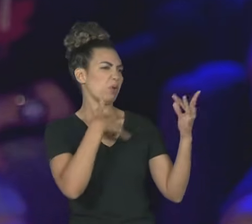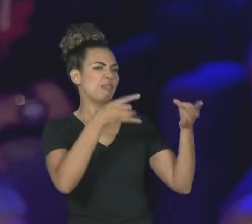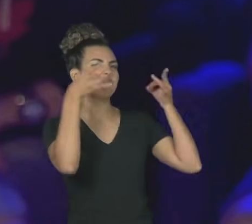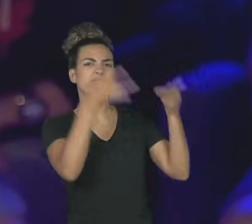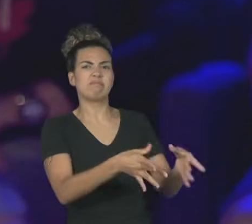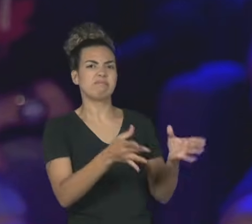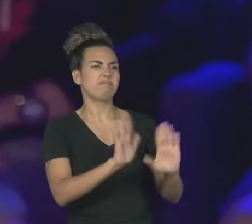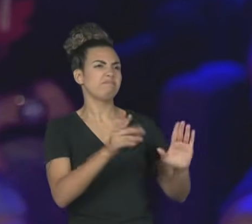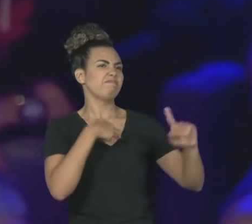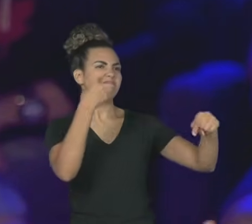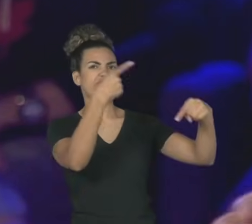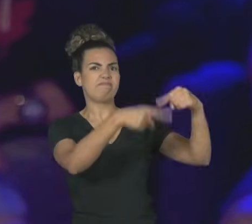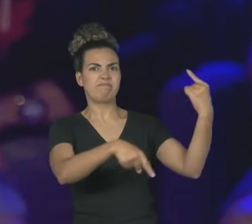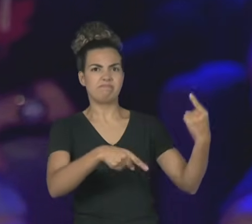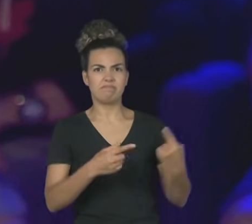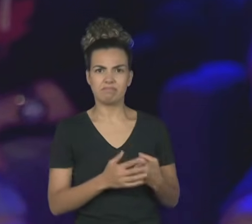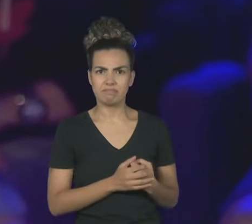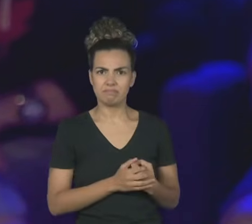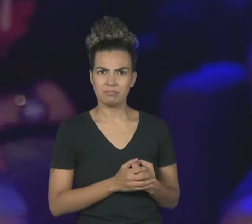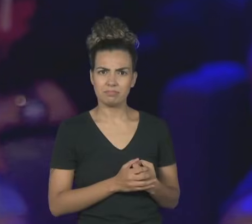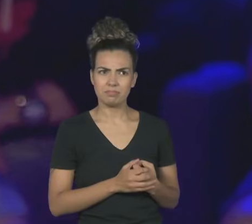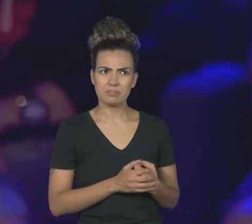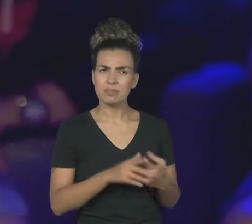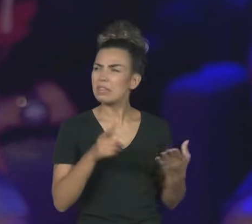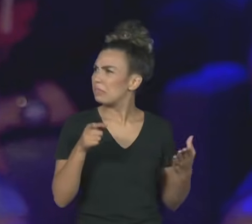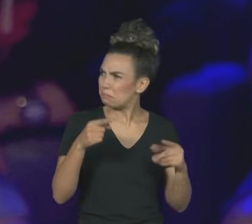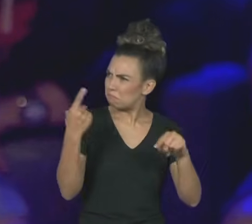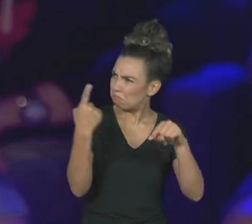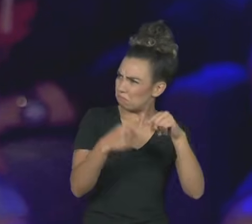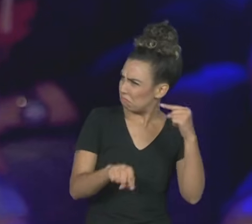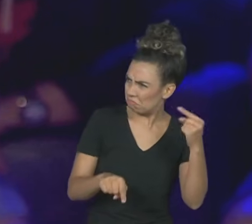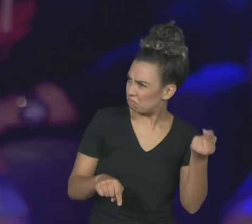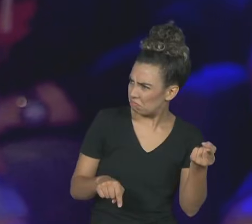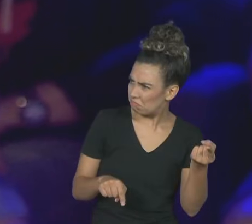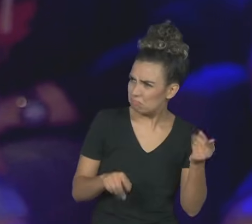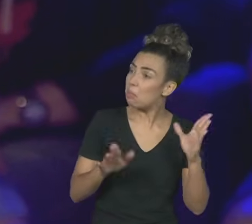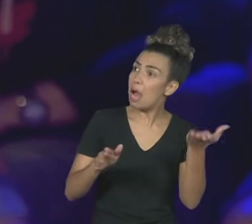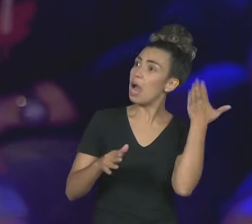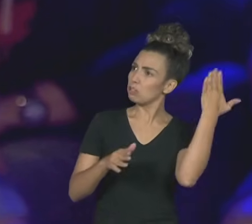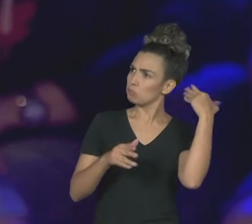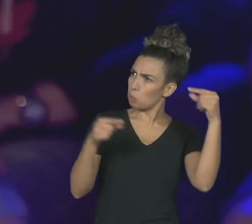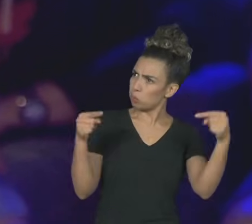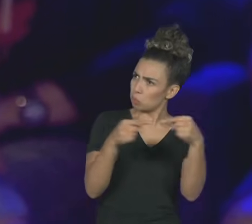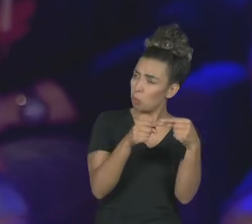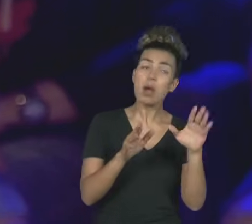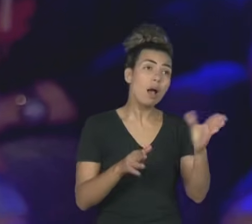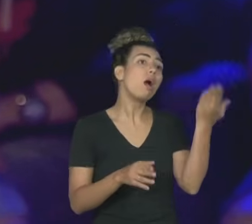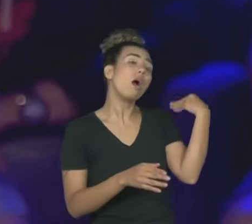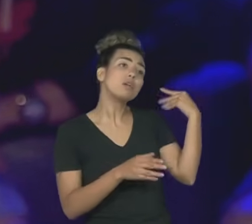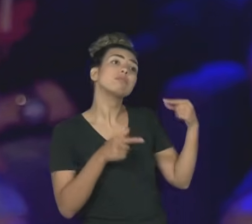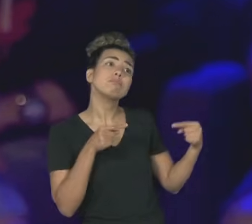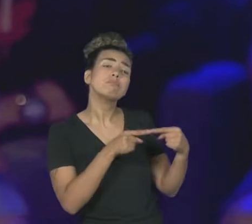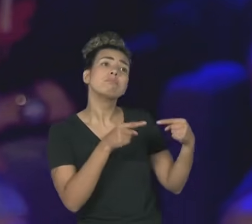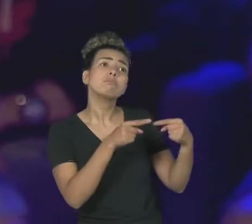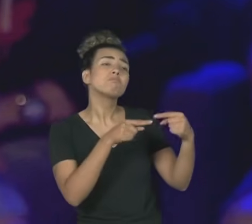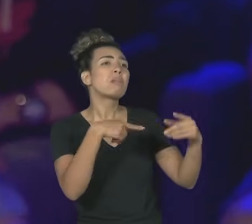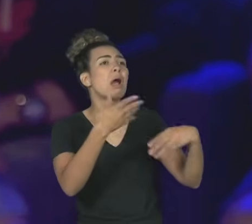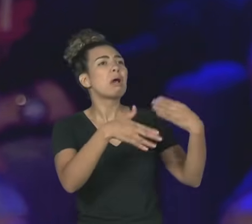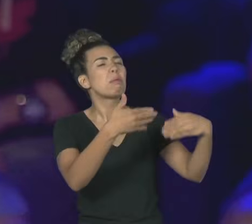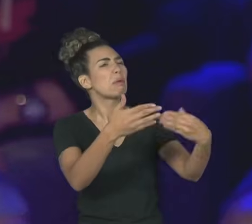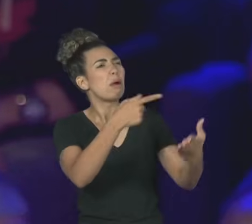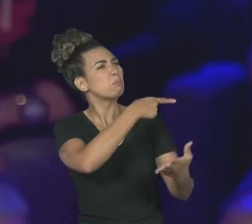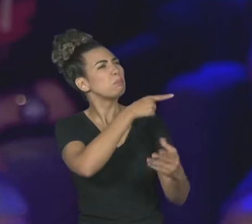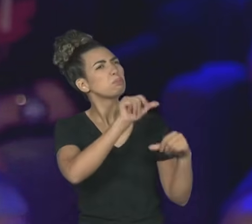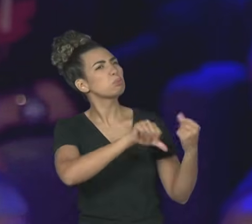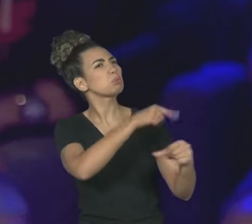mais. Aí a outra, né, não me completa mais. Ele te completava, sim, até um certo ponto. Eu acho tão